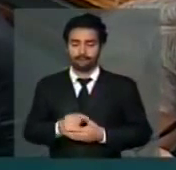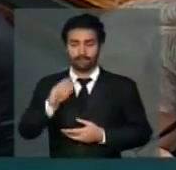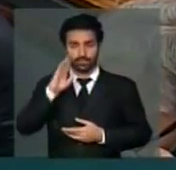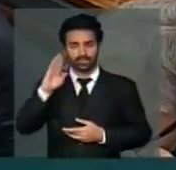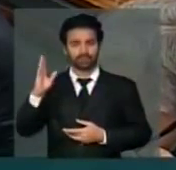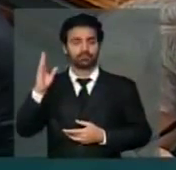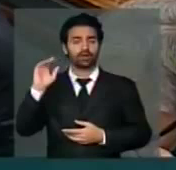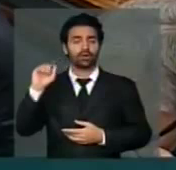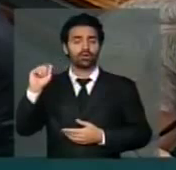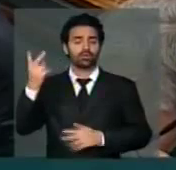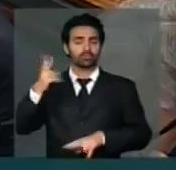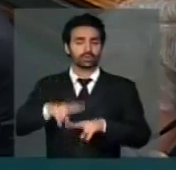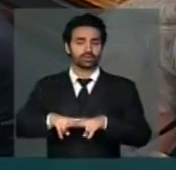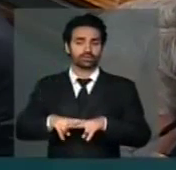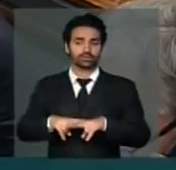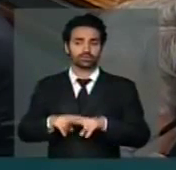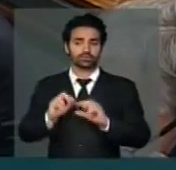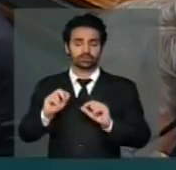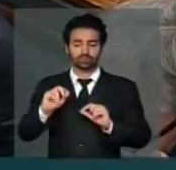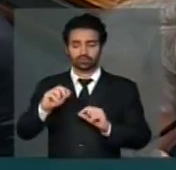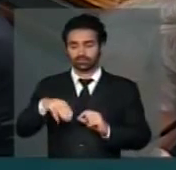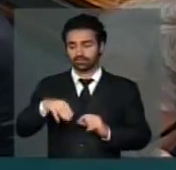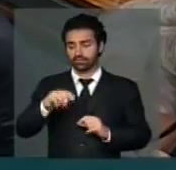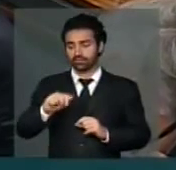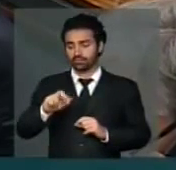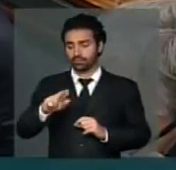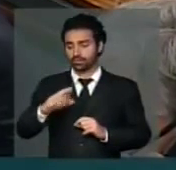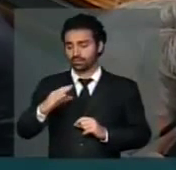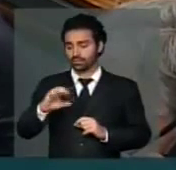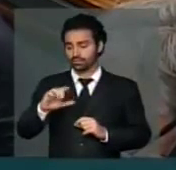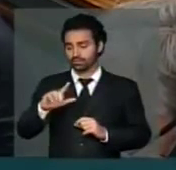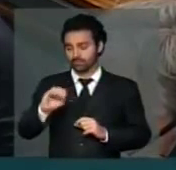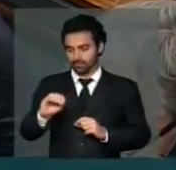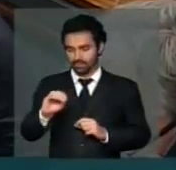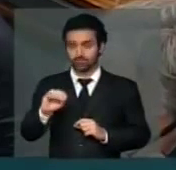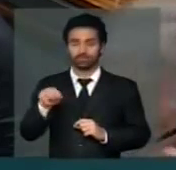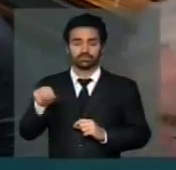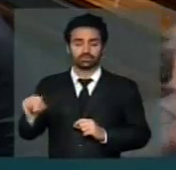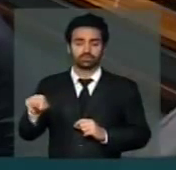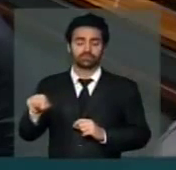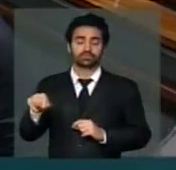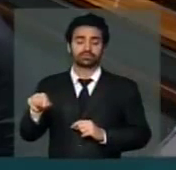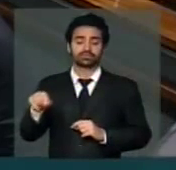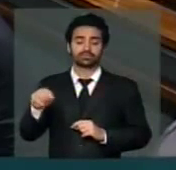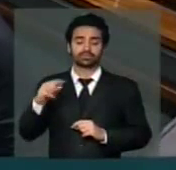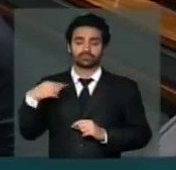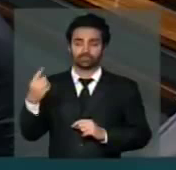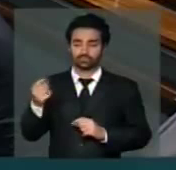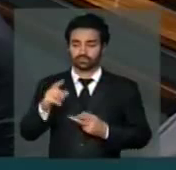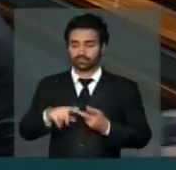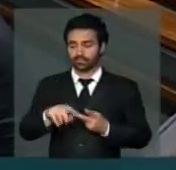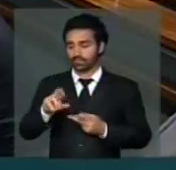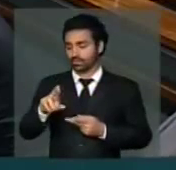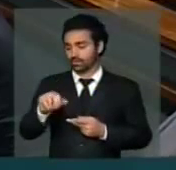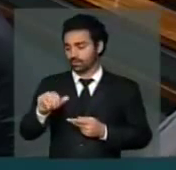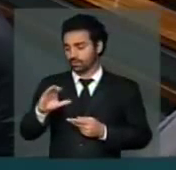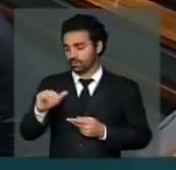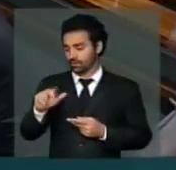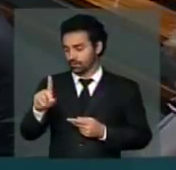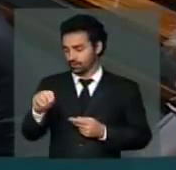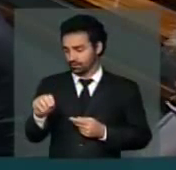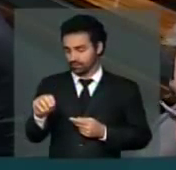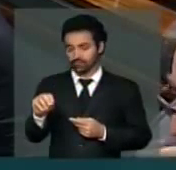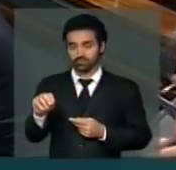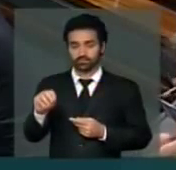preso o seu Marcelo Odebrecht, quando a delação do Ricardo Pessoa da UTC, que